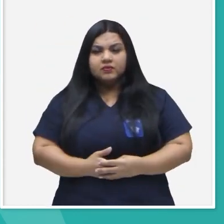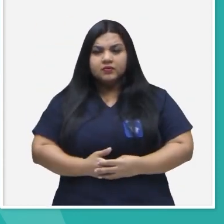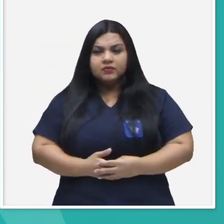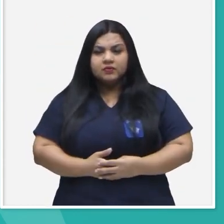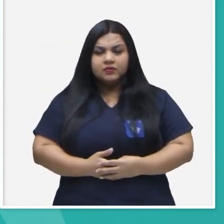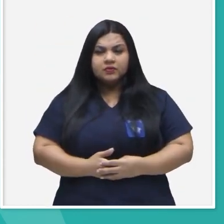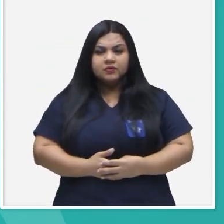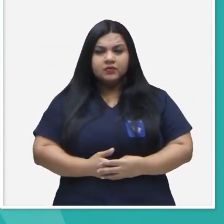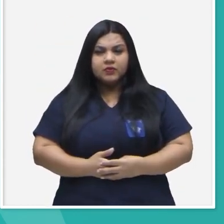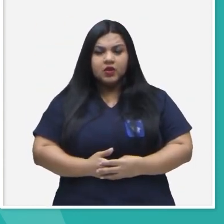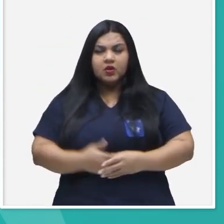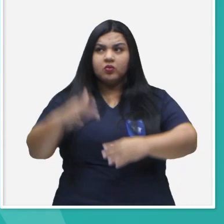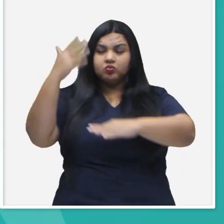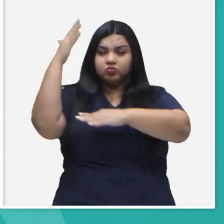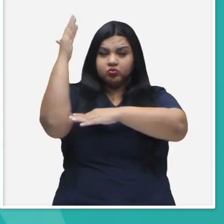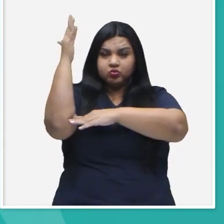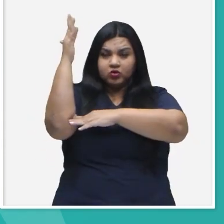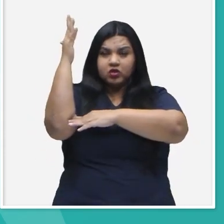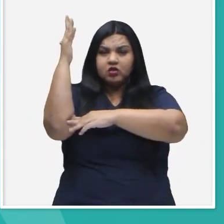arvorismo,